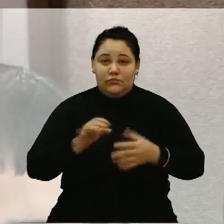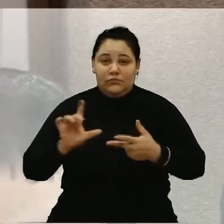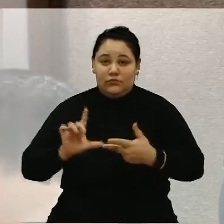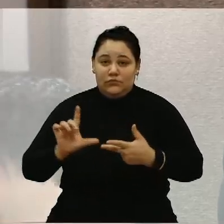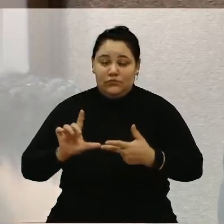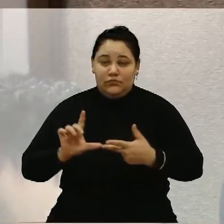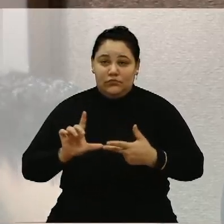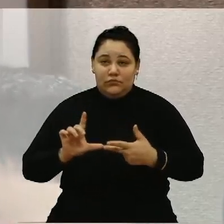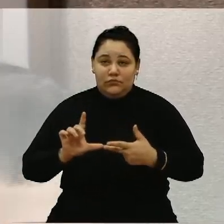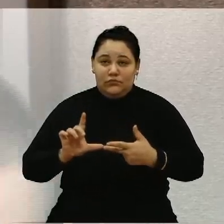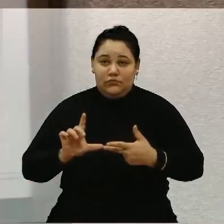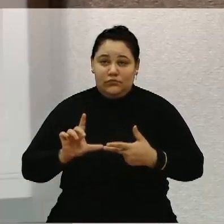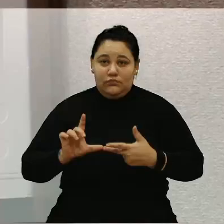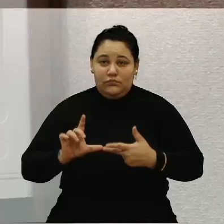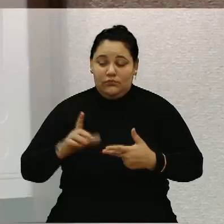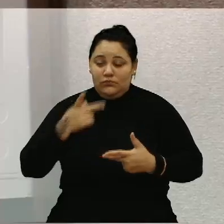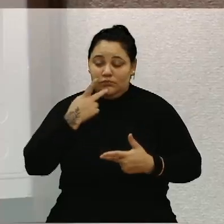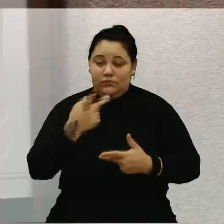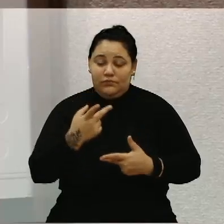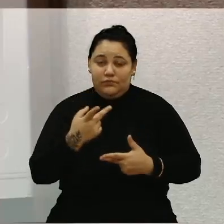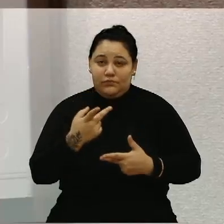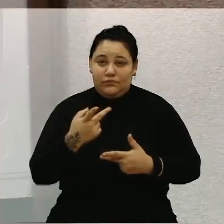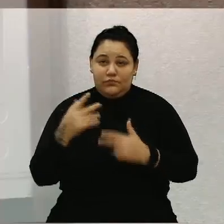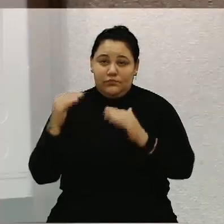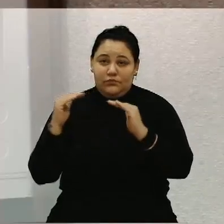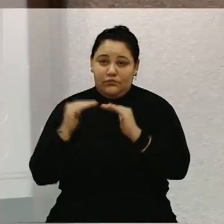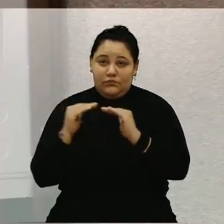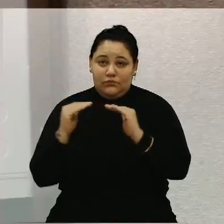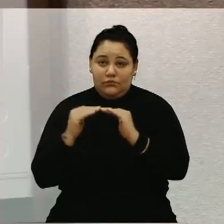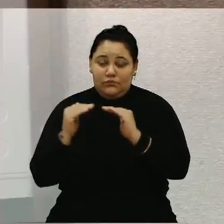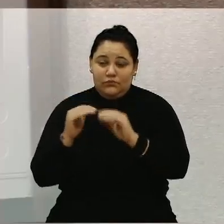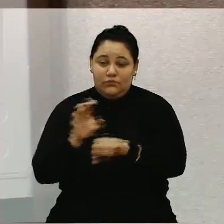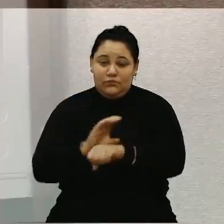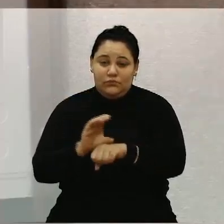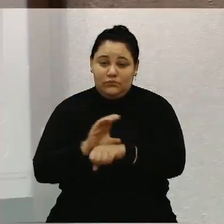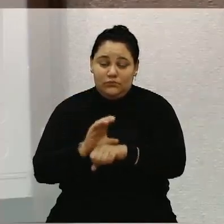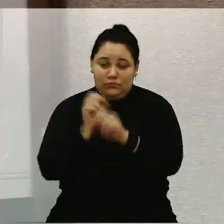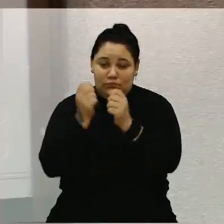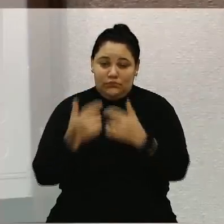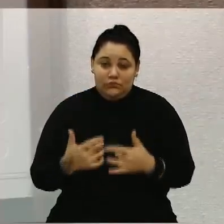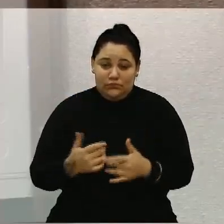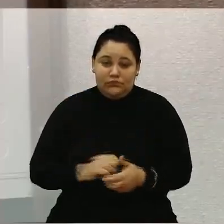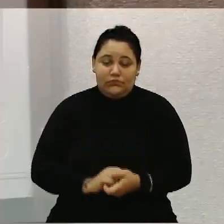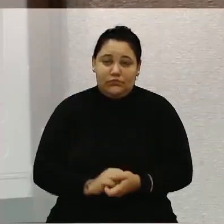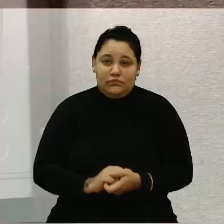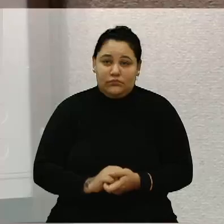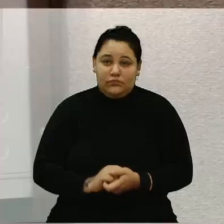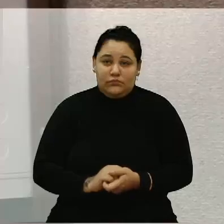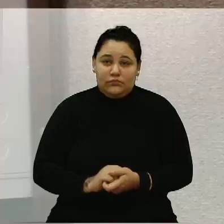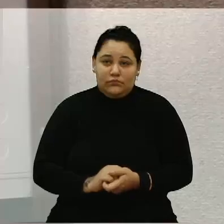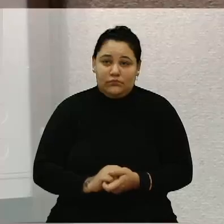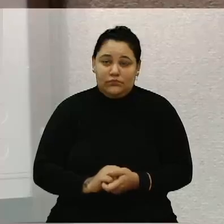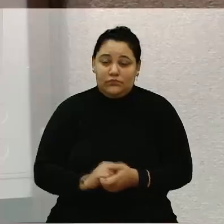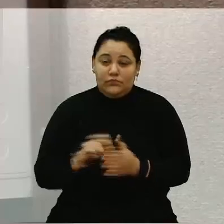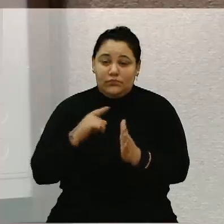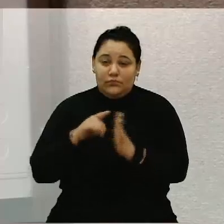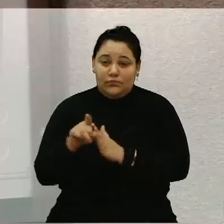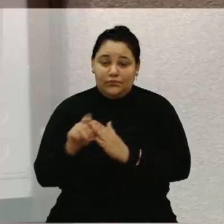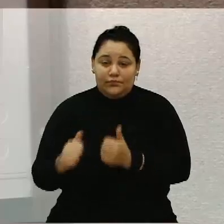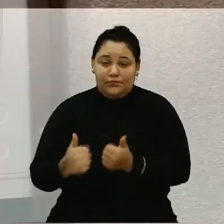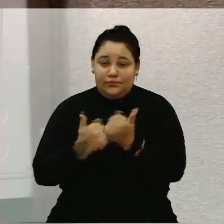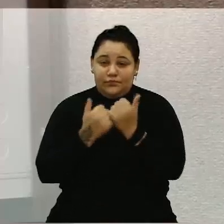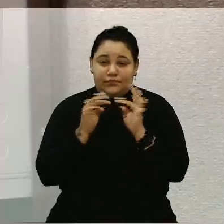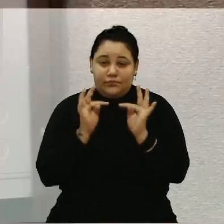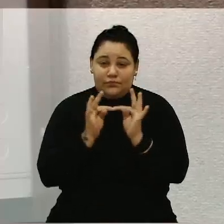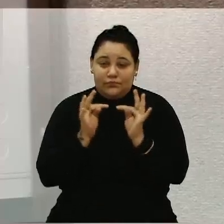Legislação manifestou-se pela constitucionalidade da matéria. Consultada a assessoria técnica dessa